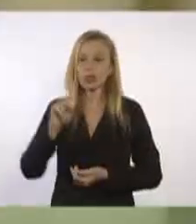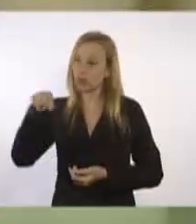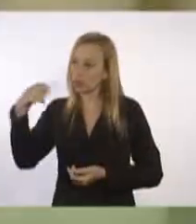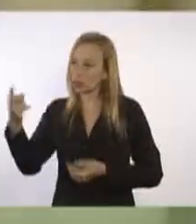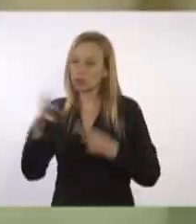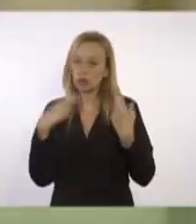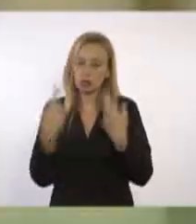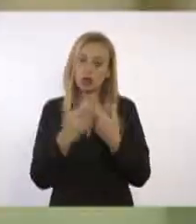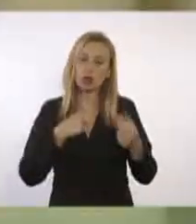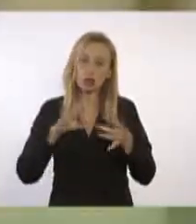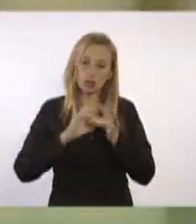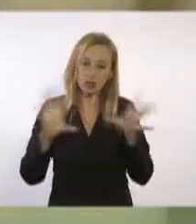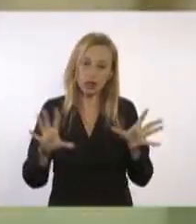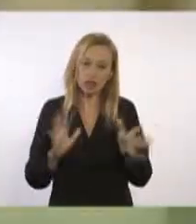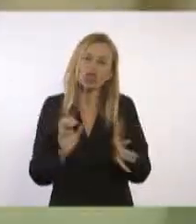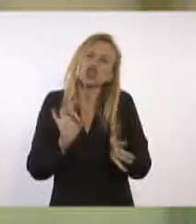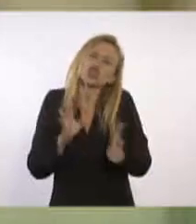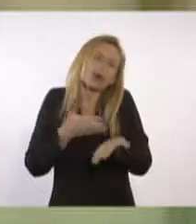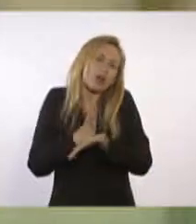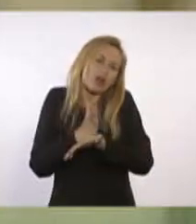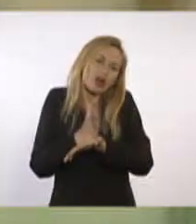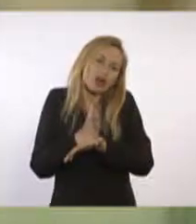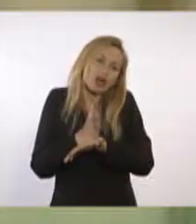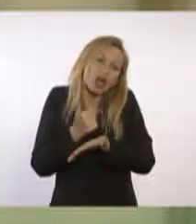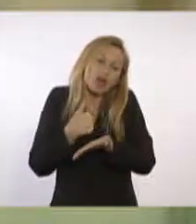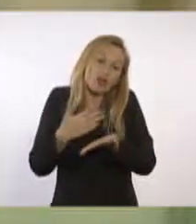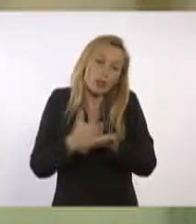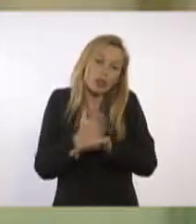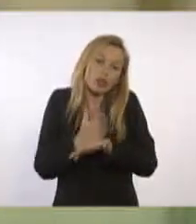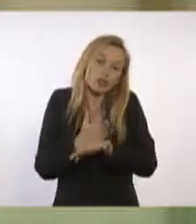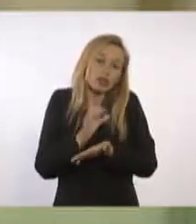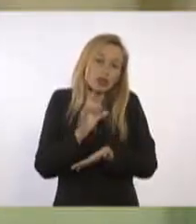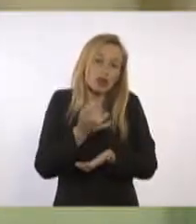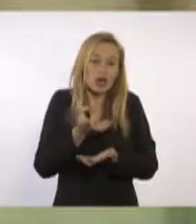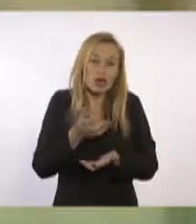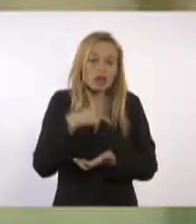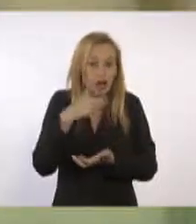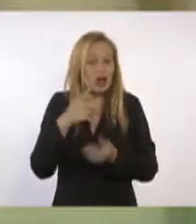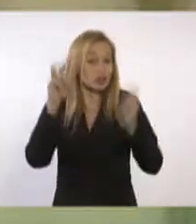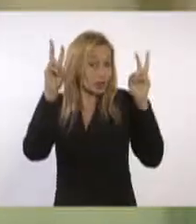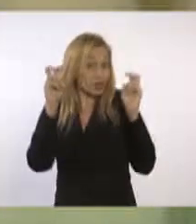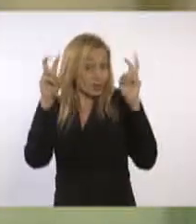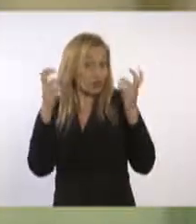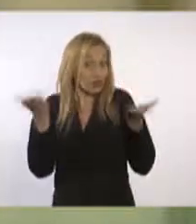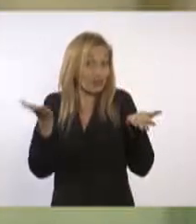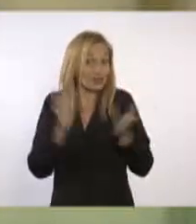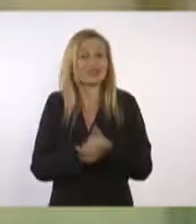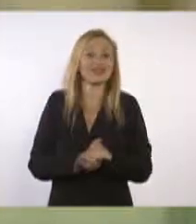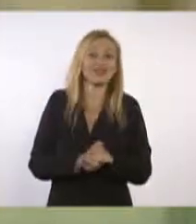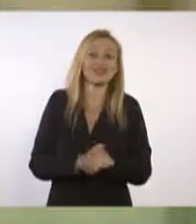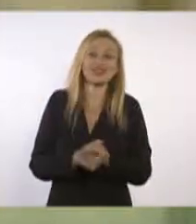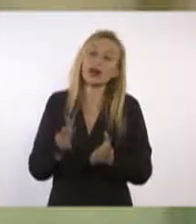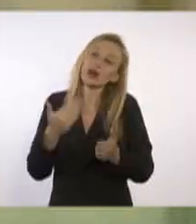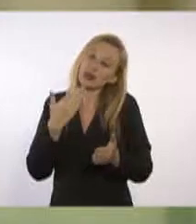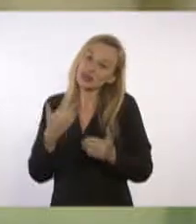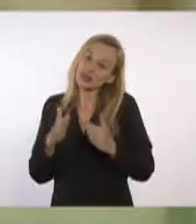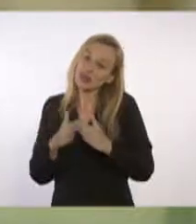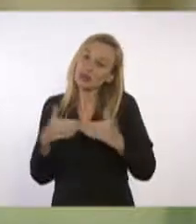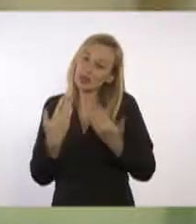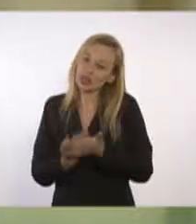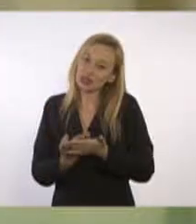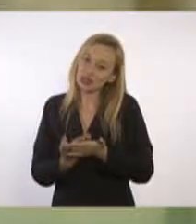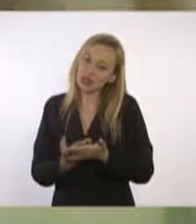favor, só aprovar. Mas eu vou aprovar, mas é que eu quero falar sobre isso. Ai, meu Deus. O senhor fez um requerimento sobre substituição